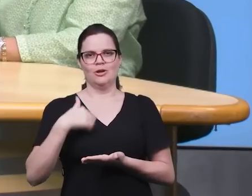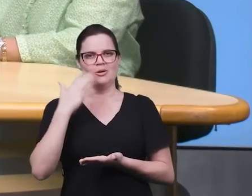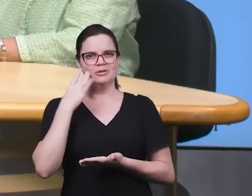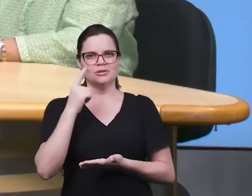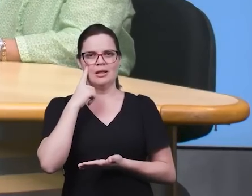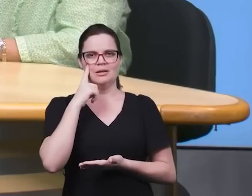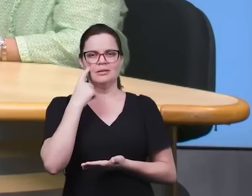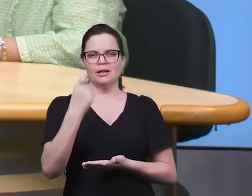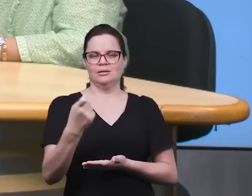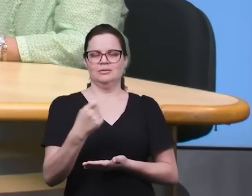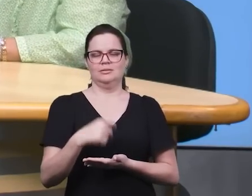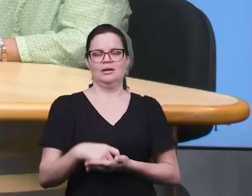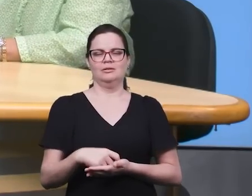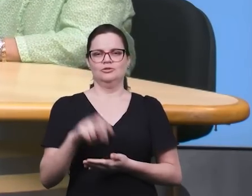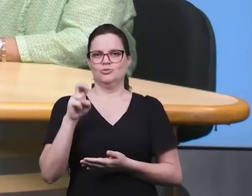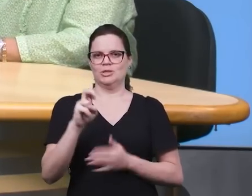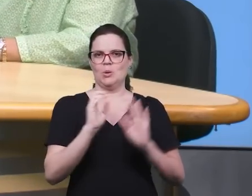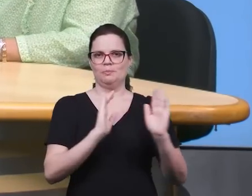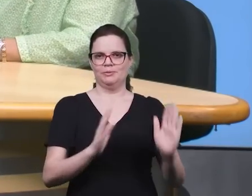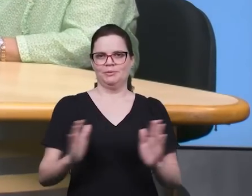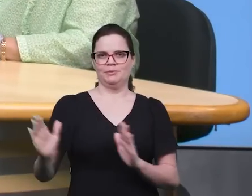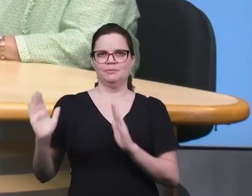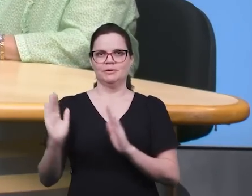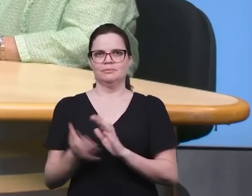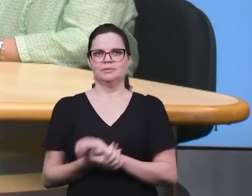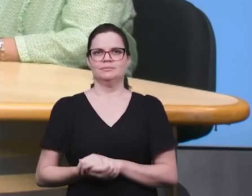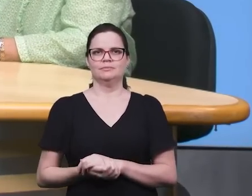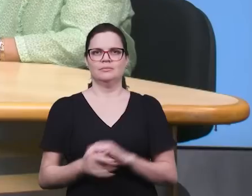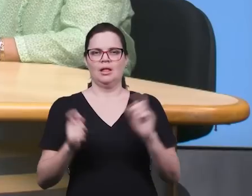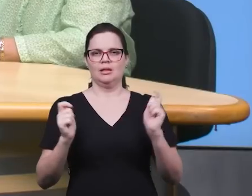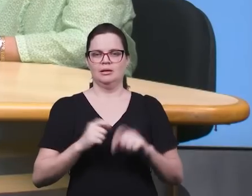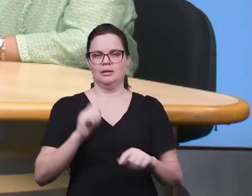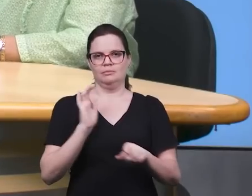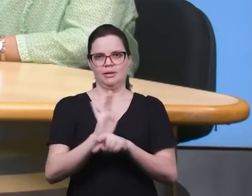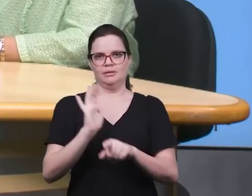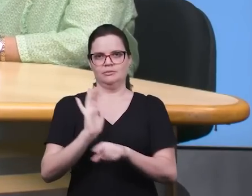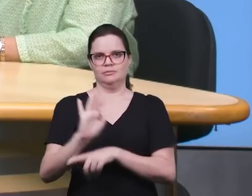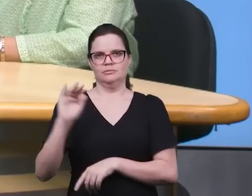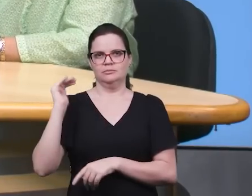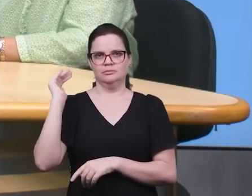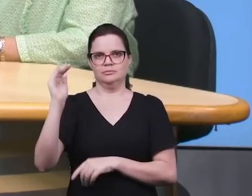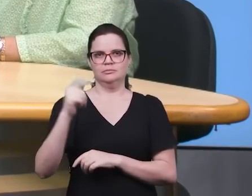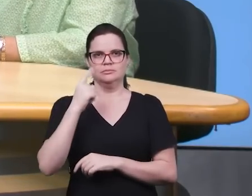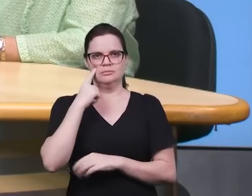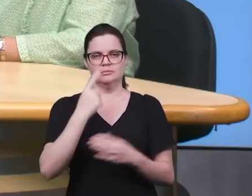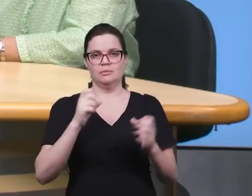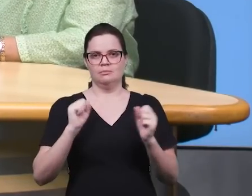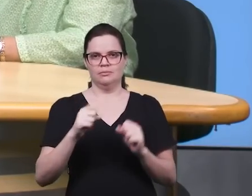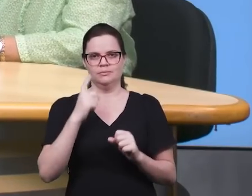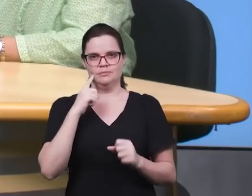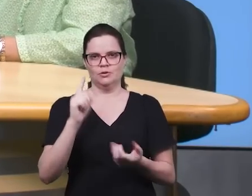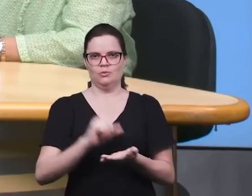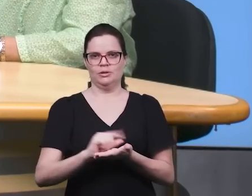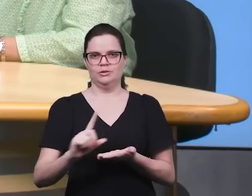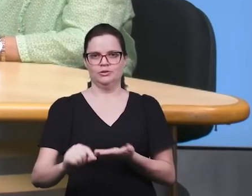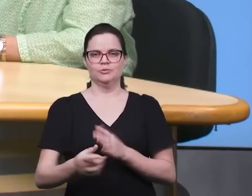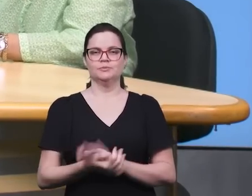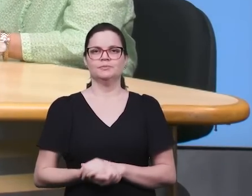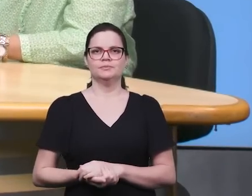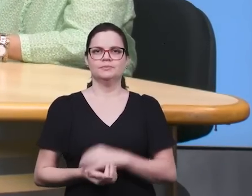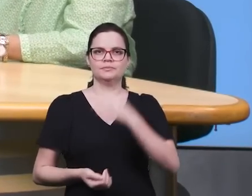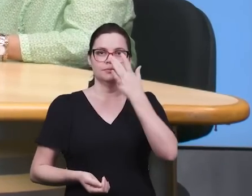interessante a citação onde podem ler, está está escrita ali.